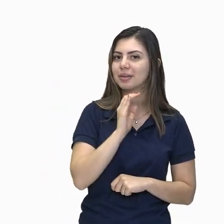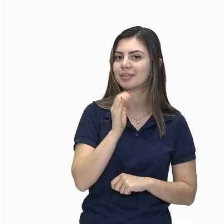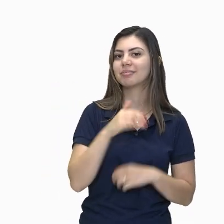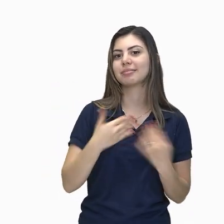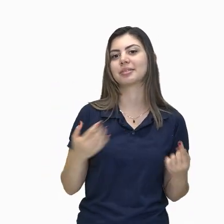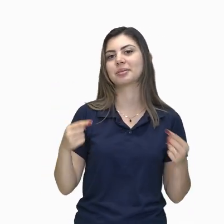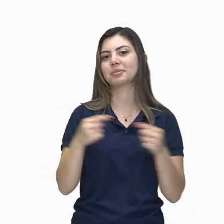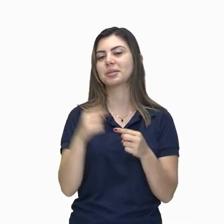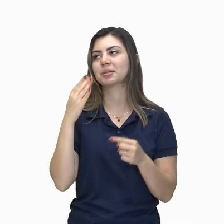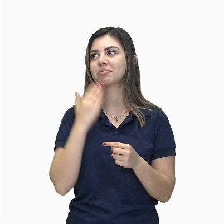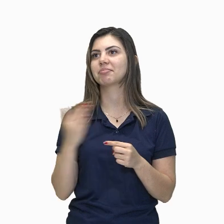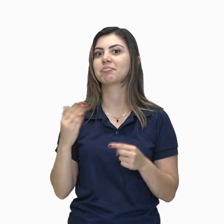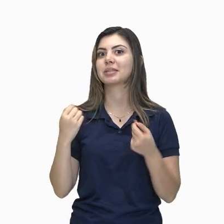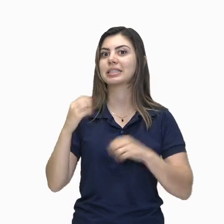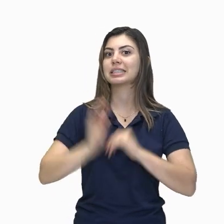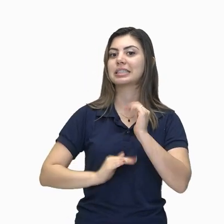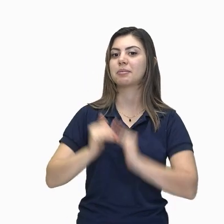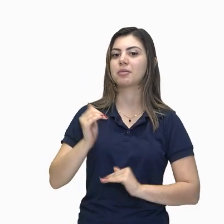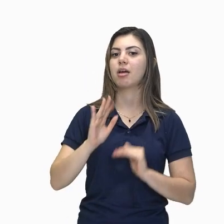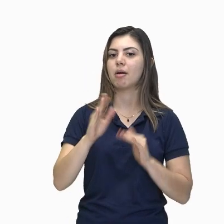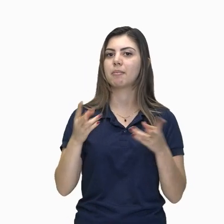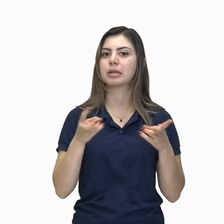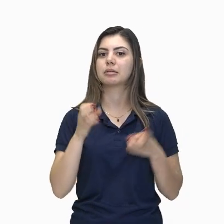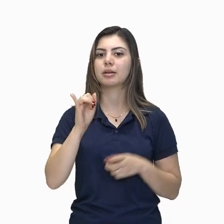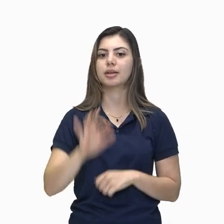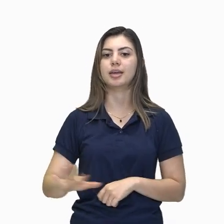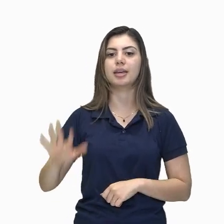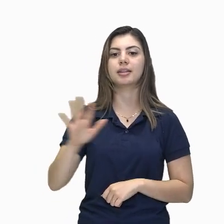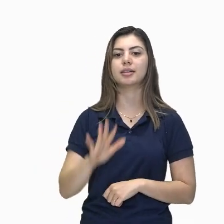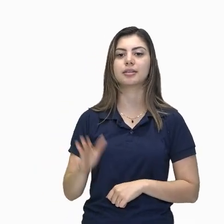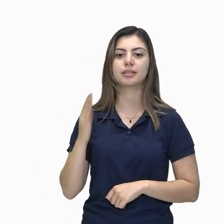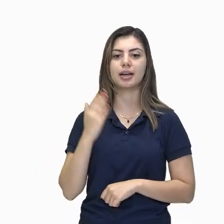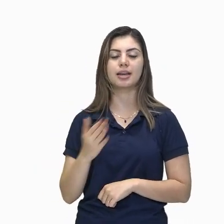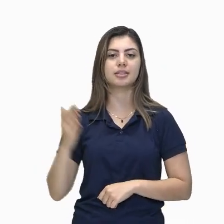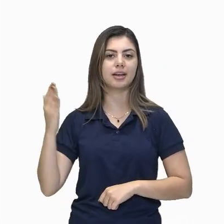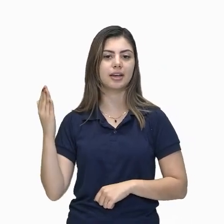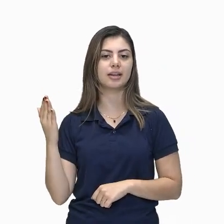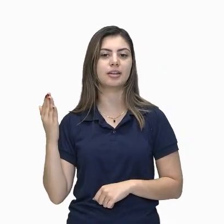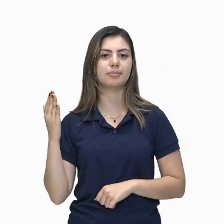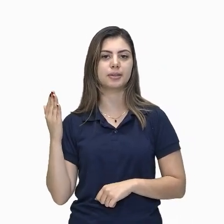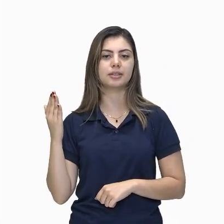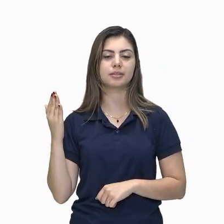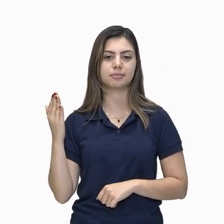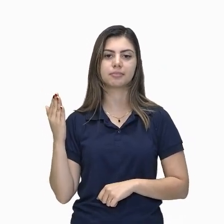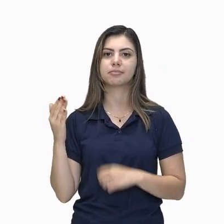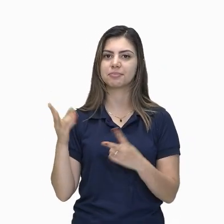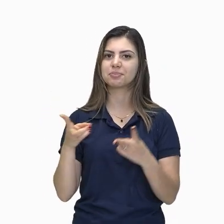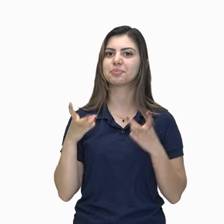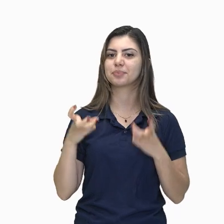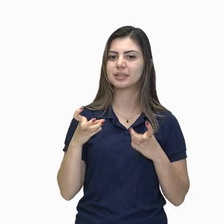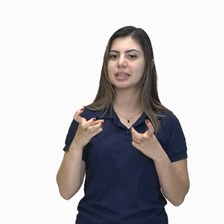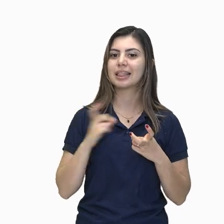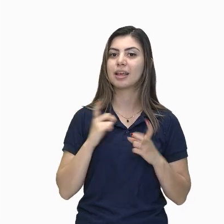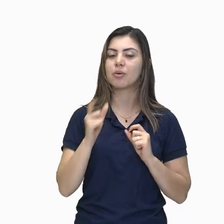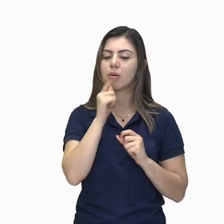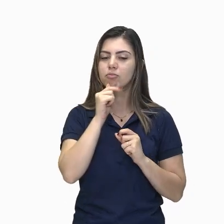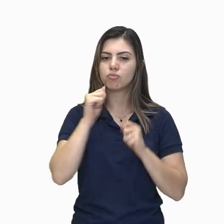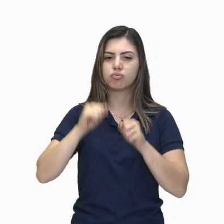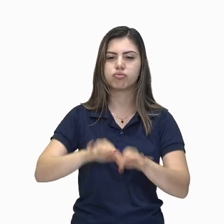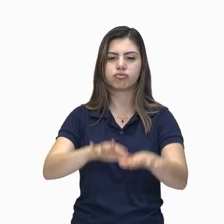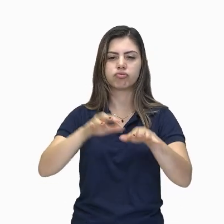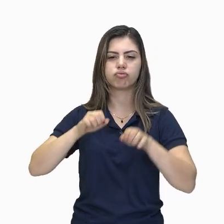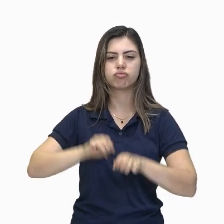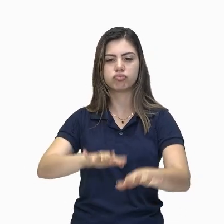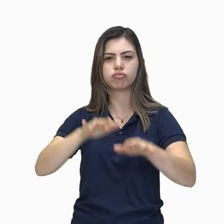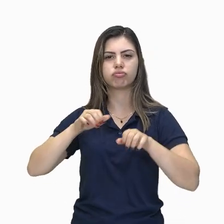aí é uma modalidade. Olha essa imagem aí, ó. Ele está numa corredeira, né? Ele está em uma corredeira aí, ó,